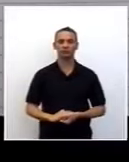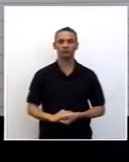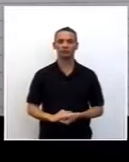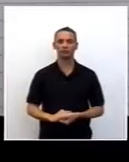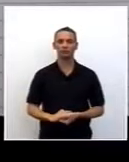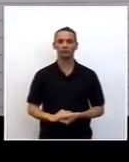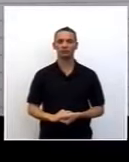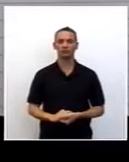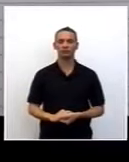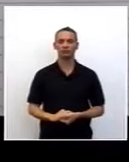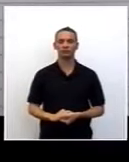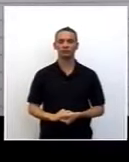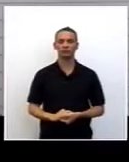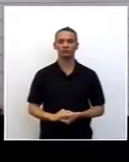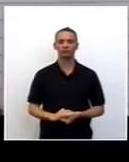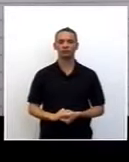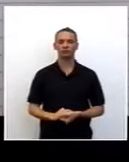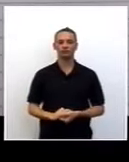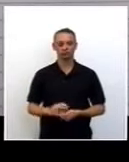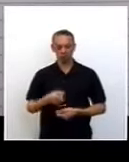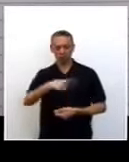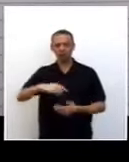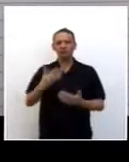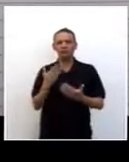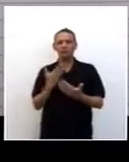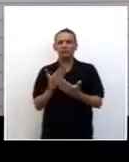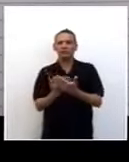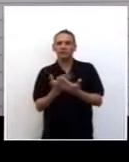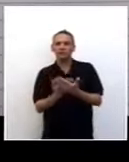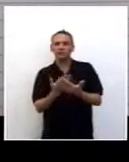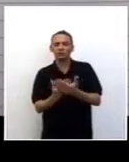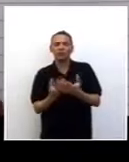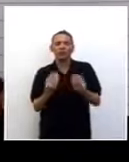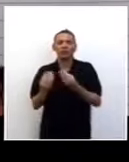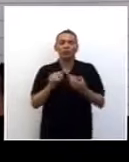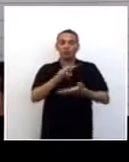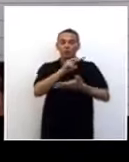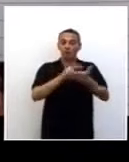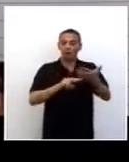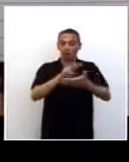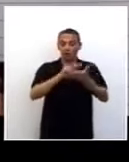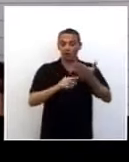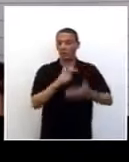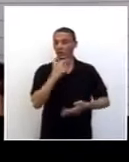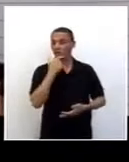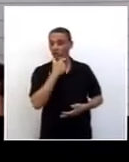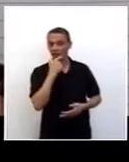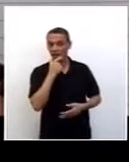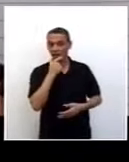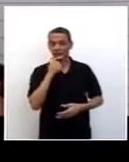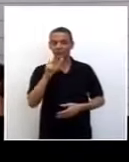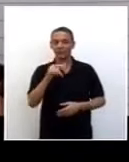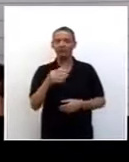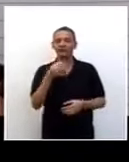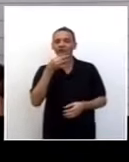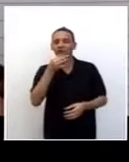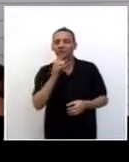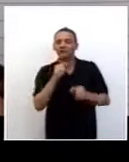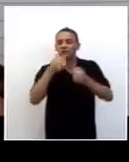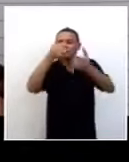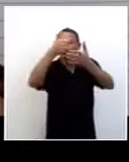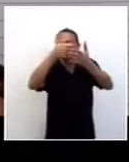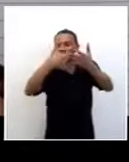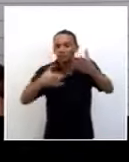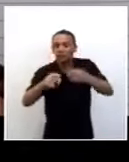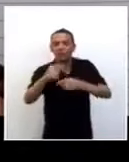os raios Mari como nós estamos estudando este estratégias de leitura e quais são os imensos eu vou dar algumas dicas para